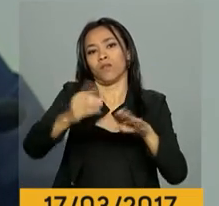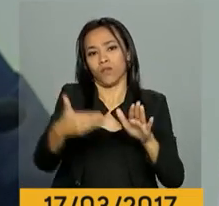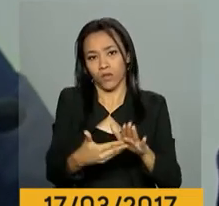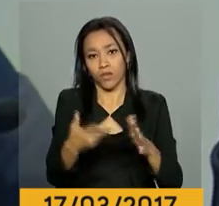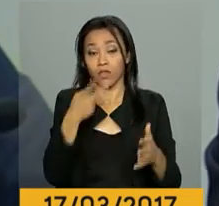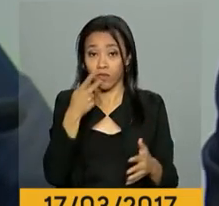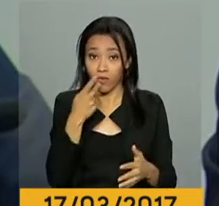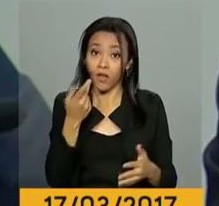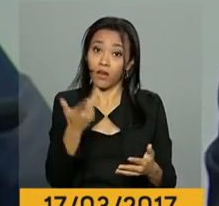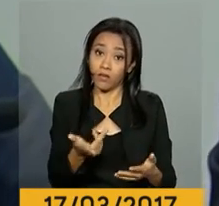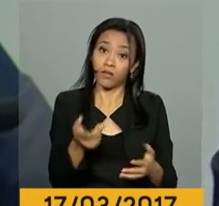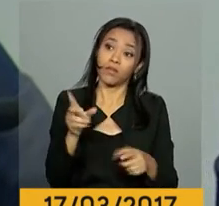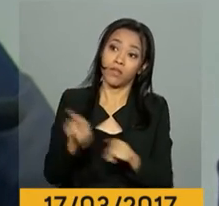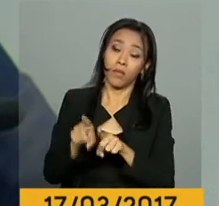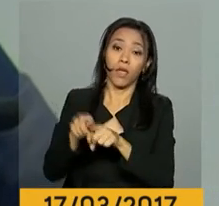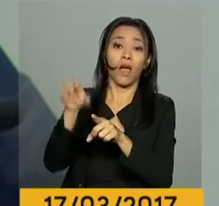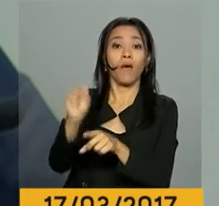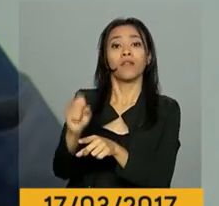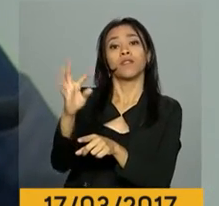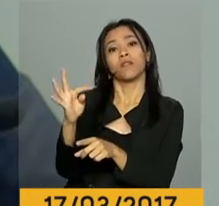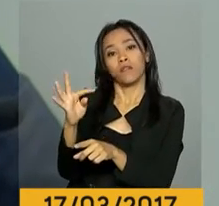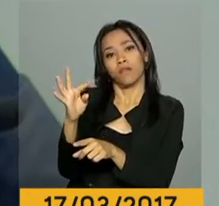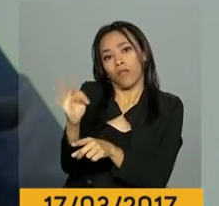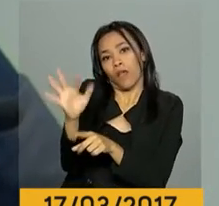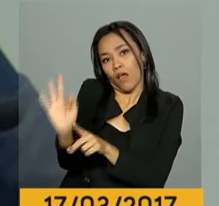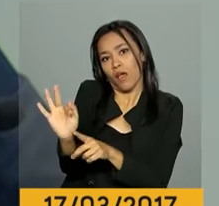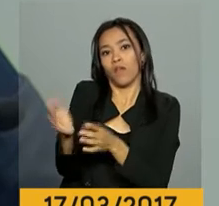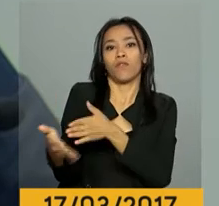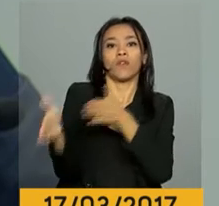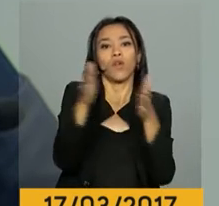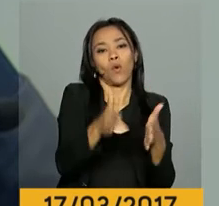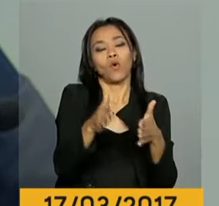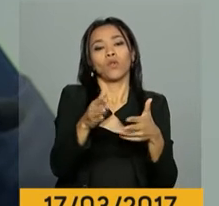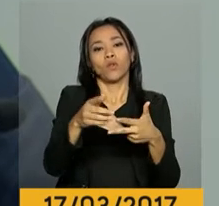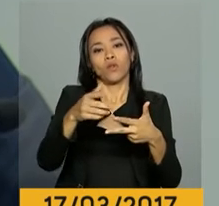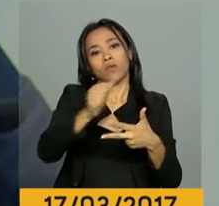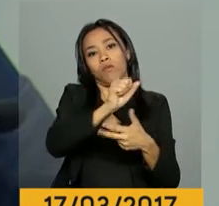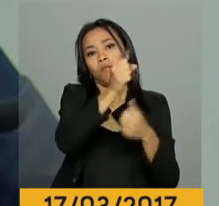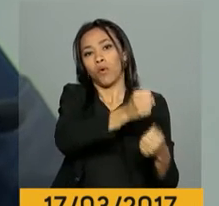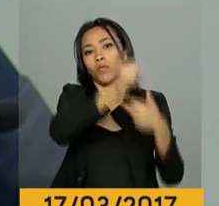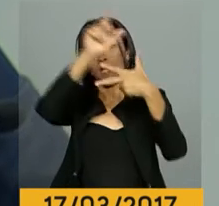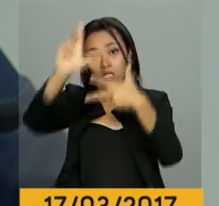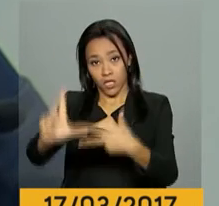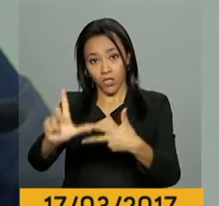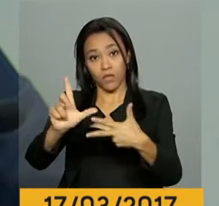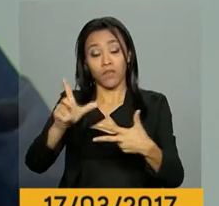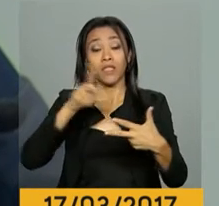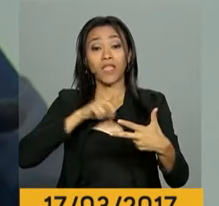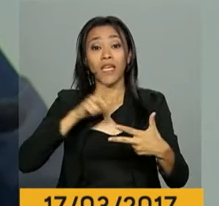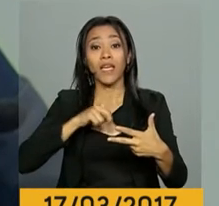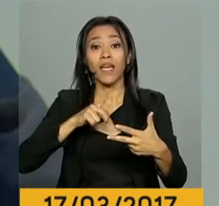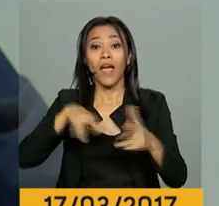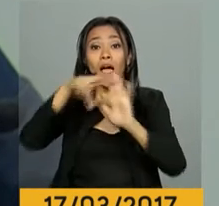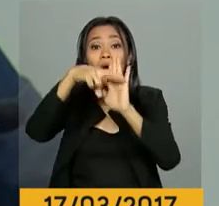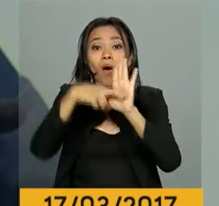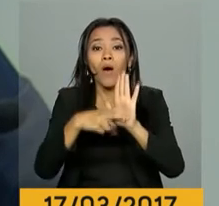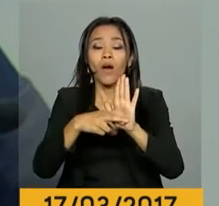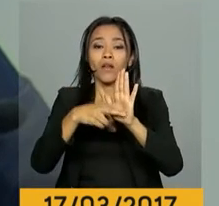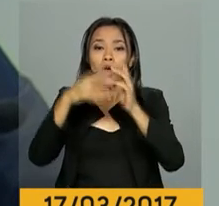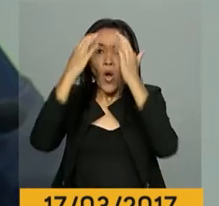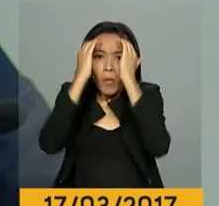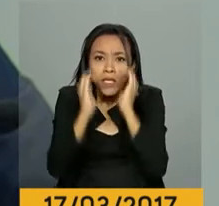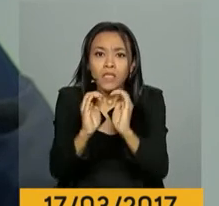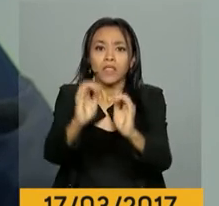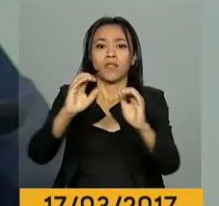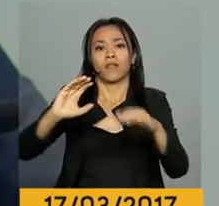Tribunal Federal e digo em sessões do Poder Legislativo. Ou seja, preservar a ordem jurídica, obedecer à ordem jurídica,